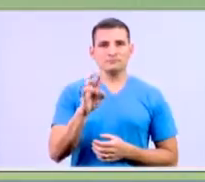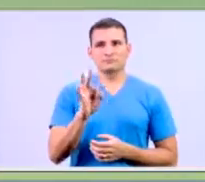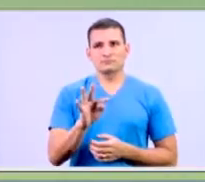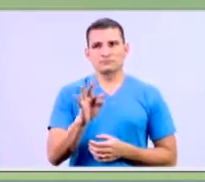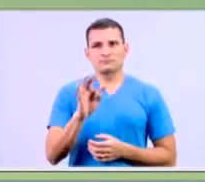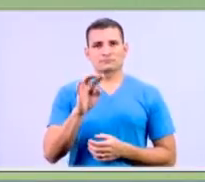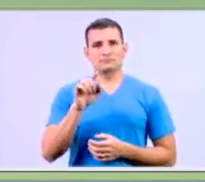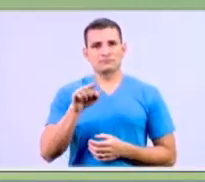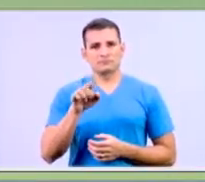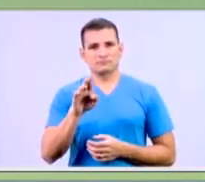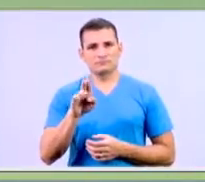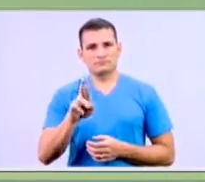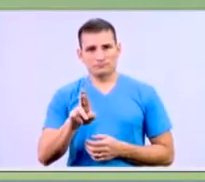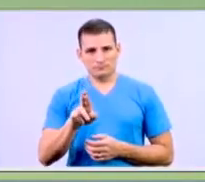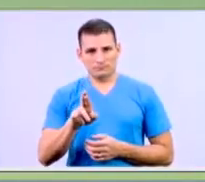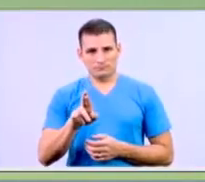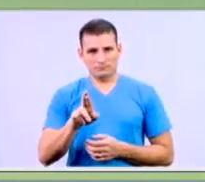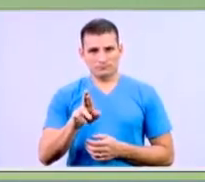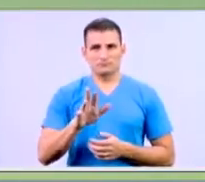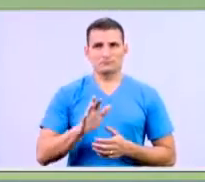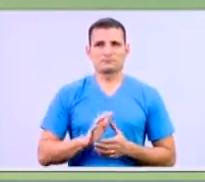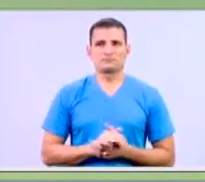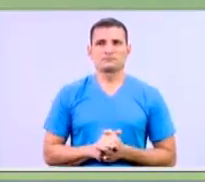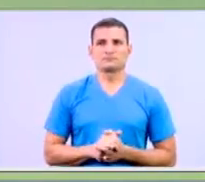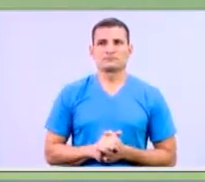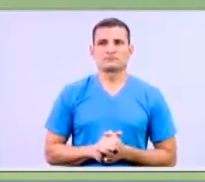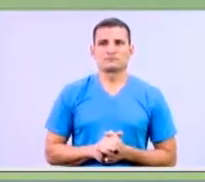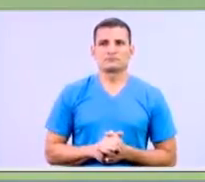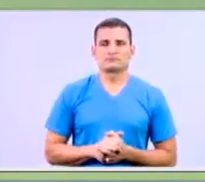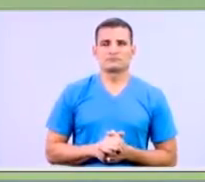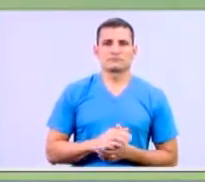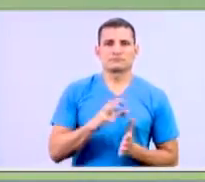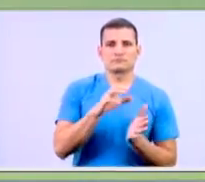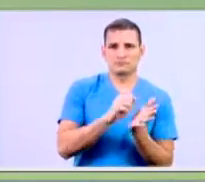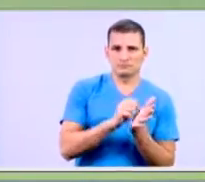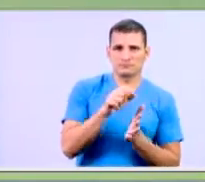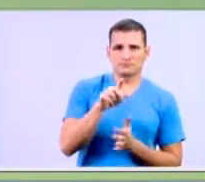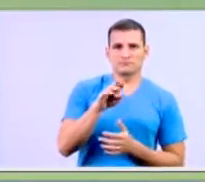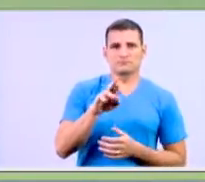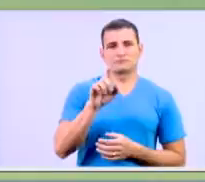BR é parte de endereçamento de nomes, né, que são, por exemplo,